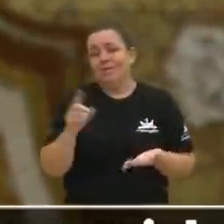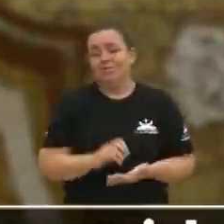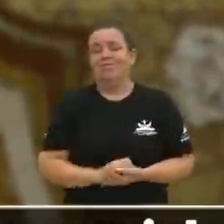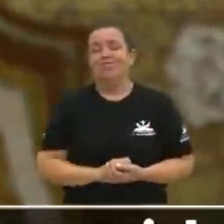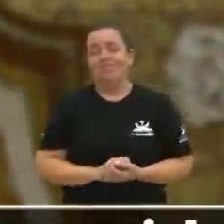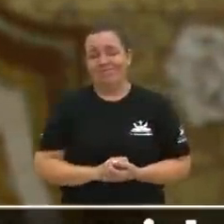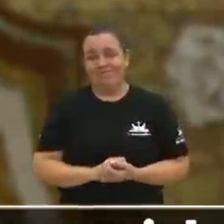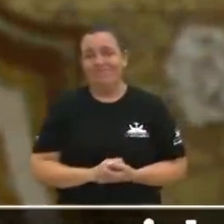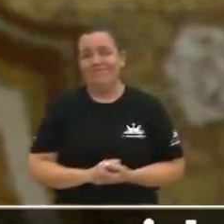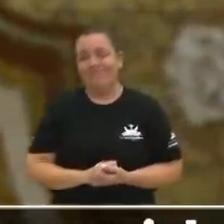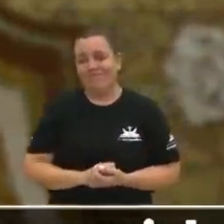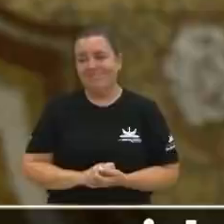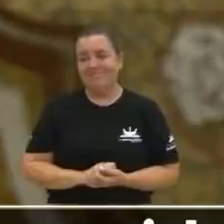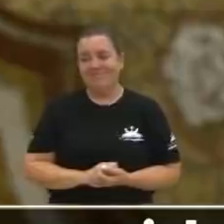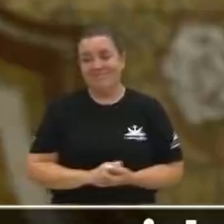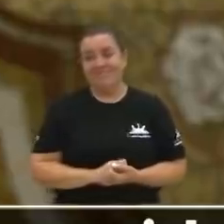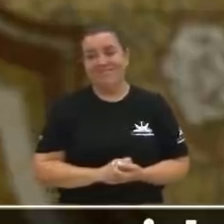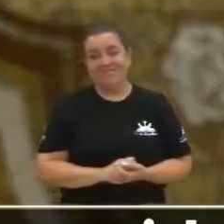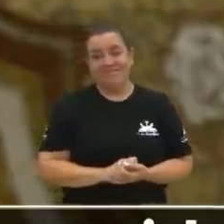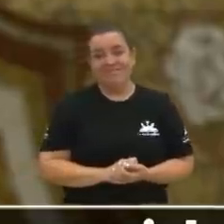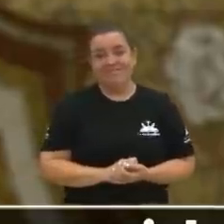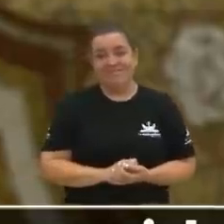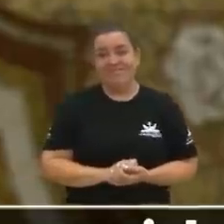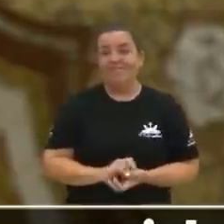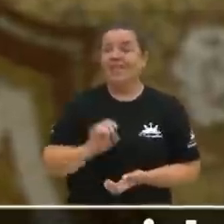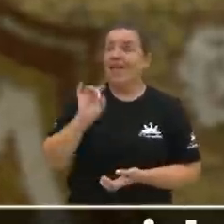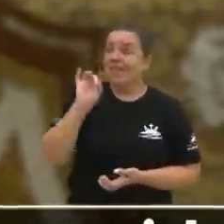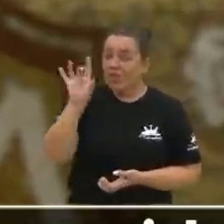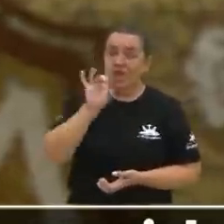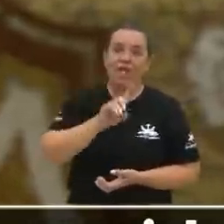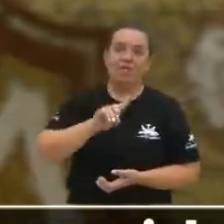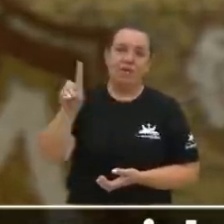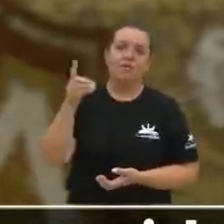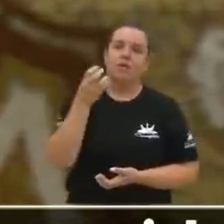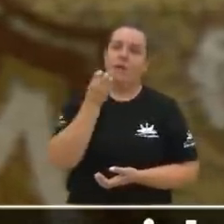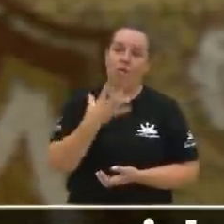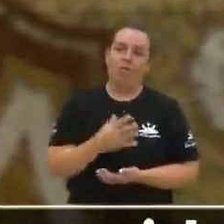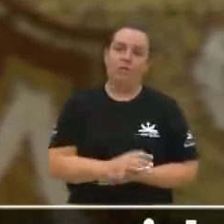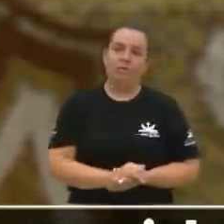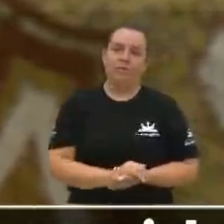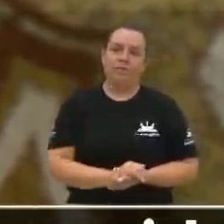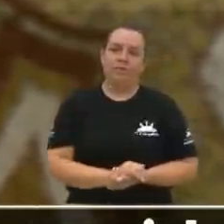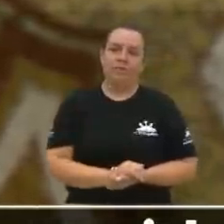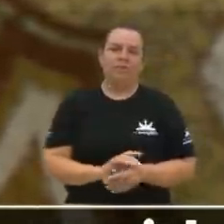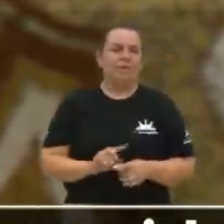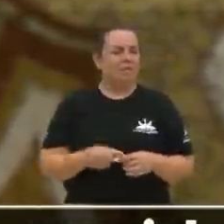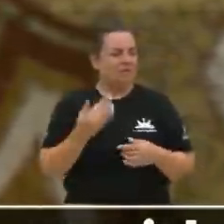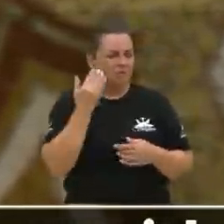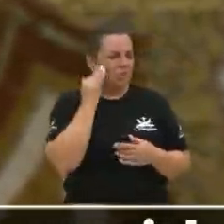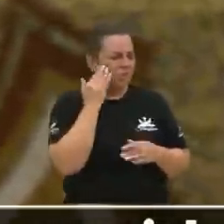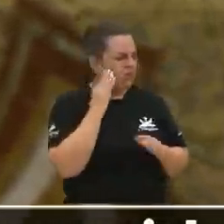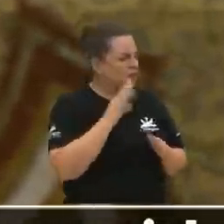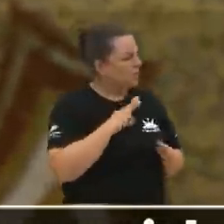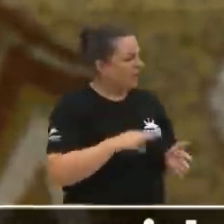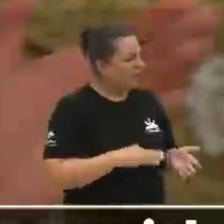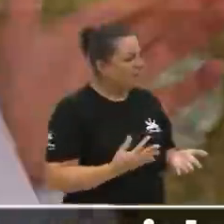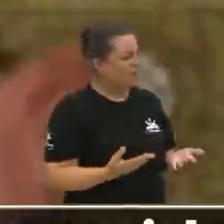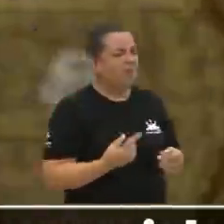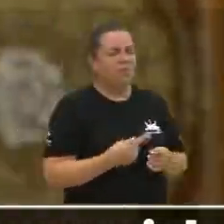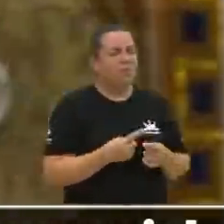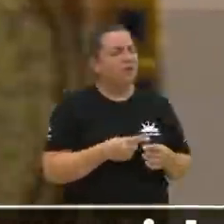a Deus é só Deus é bom mas eu entendo Padre